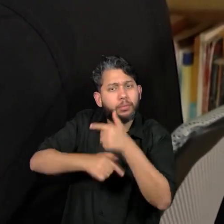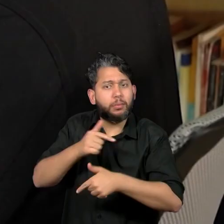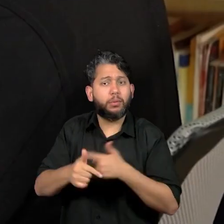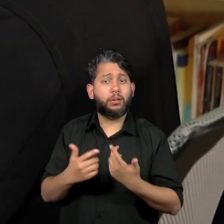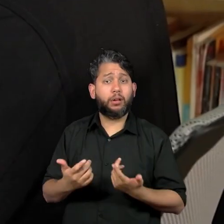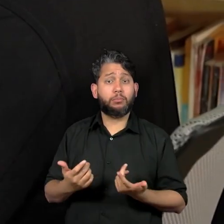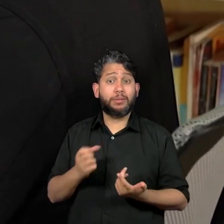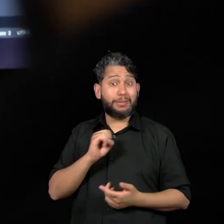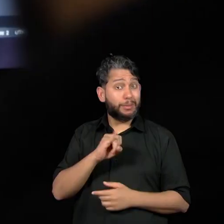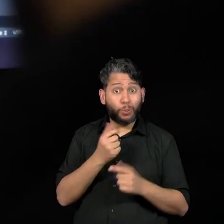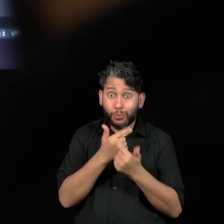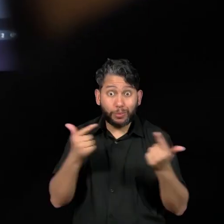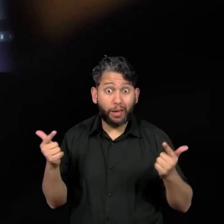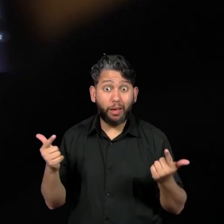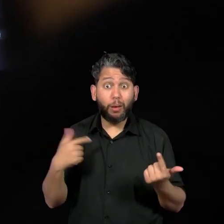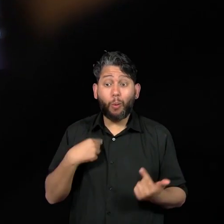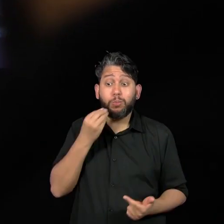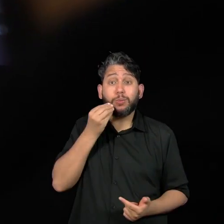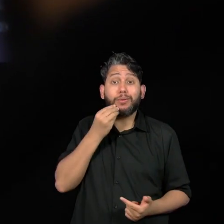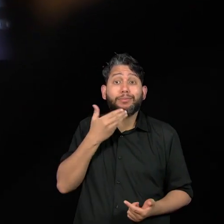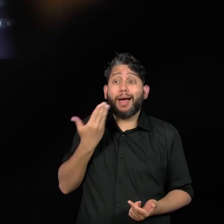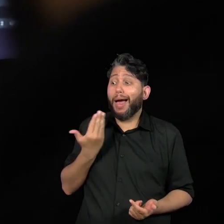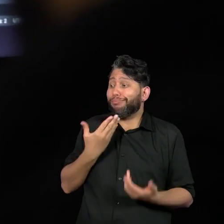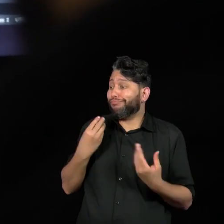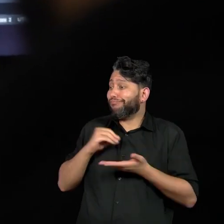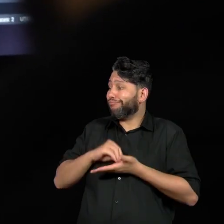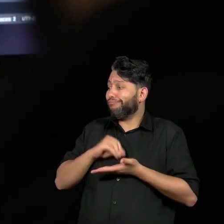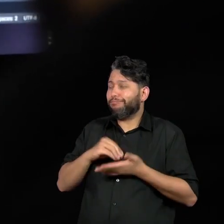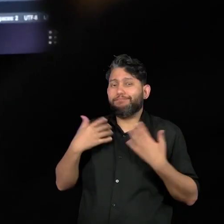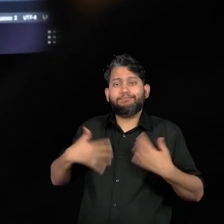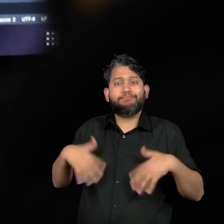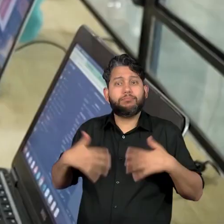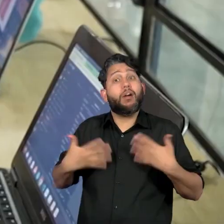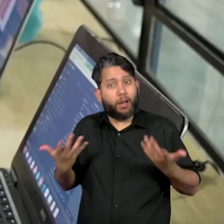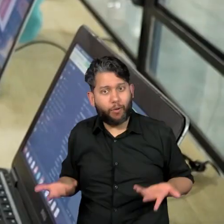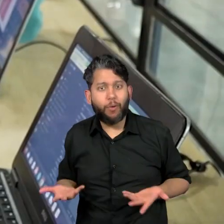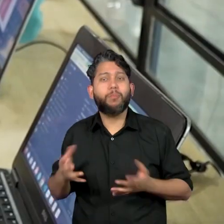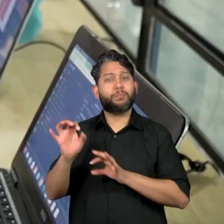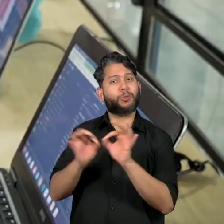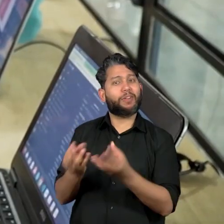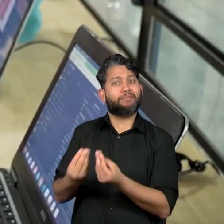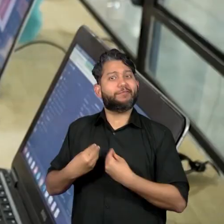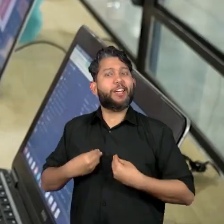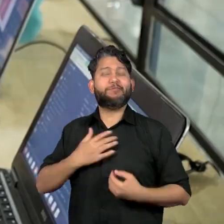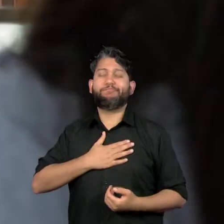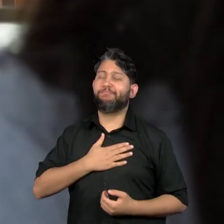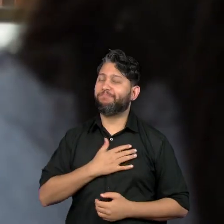teria oportunidade normalmente. A gente tem essas oportunidades agora.